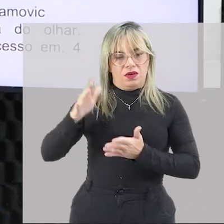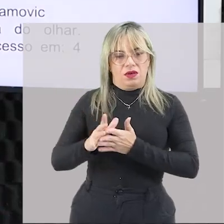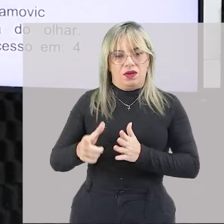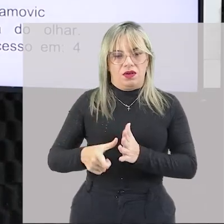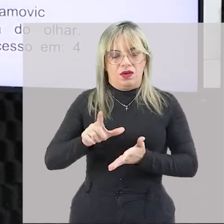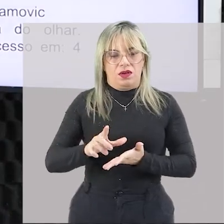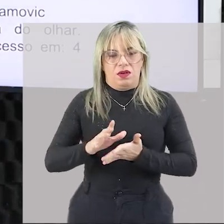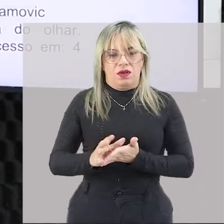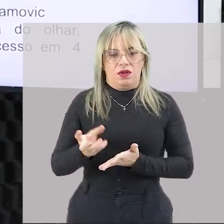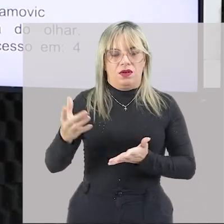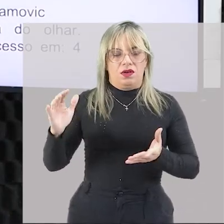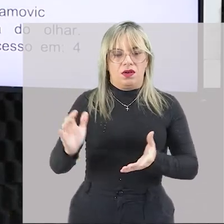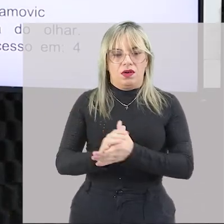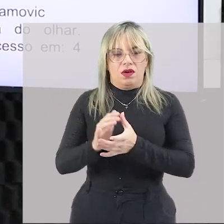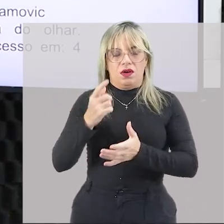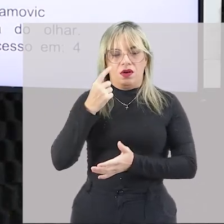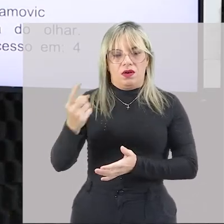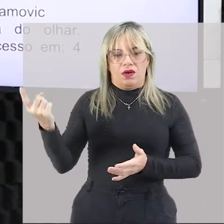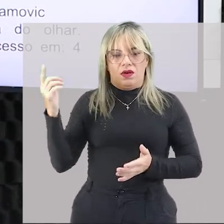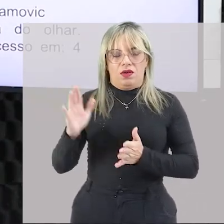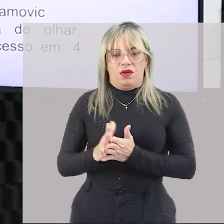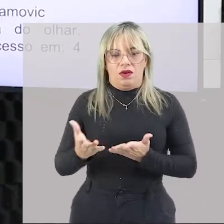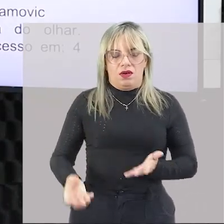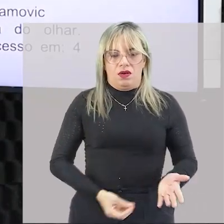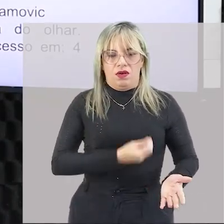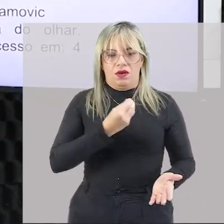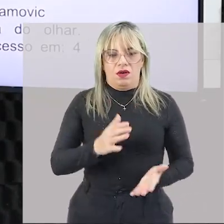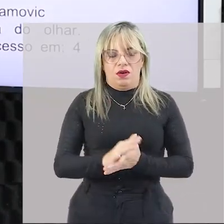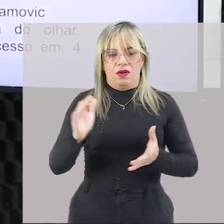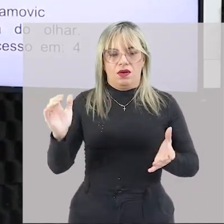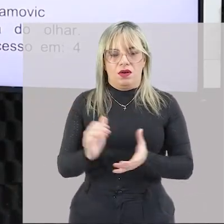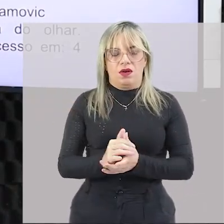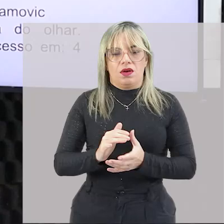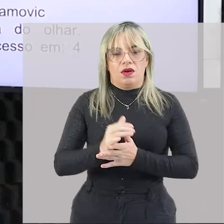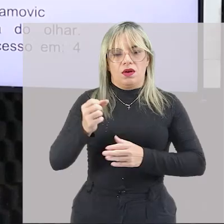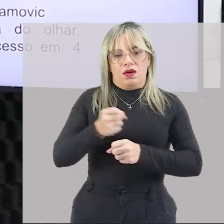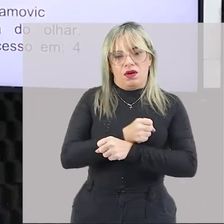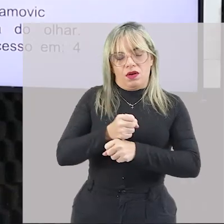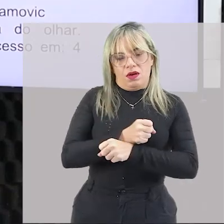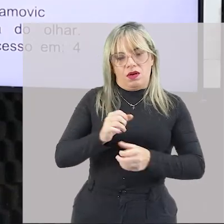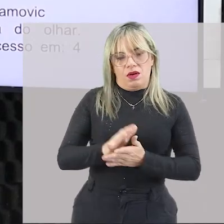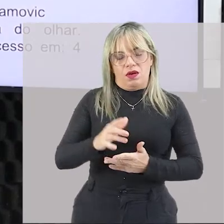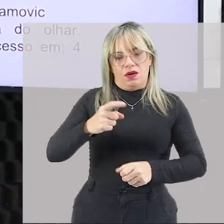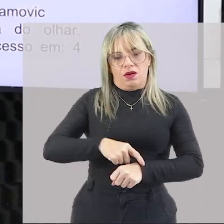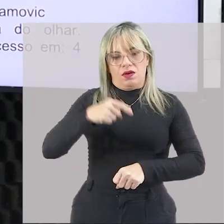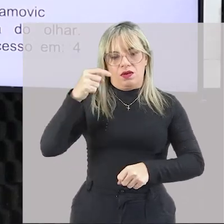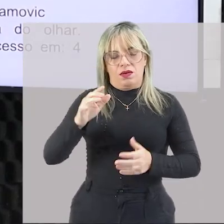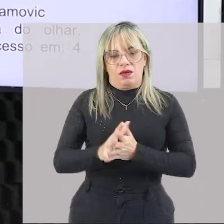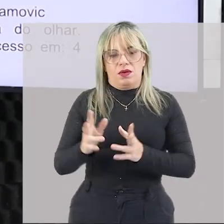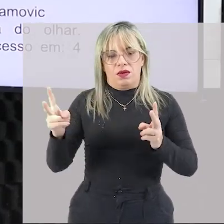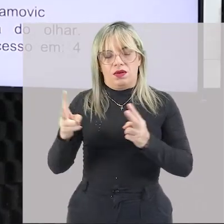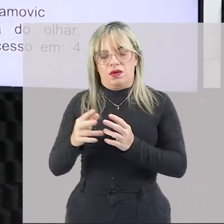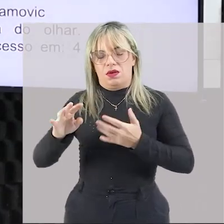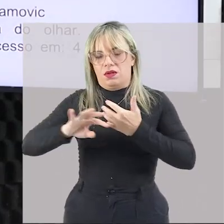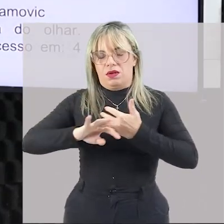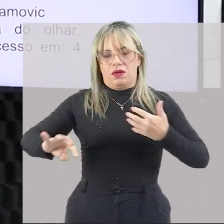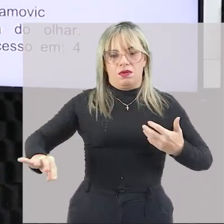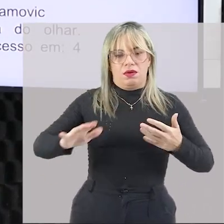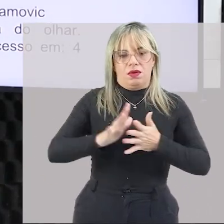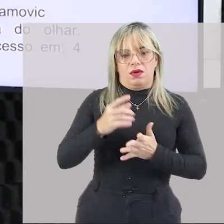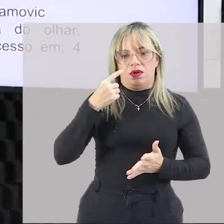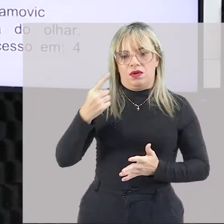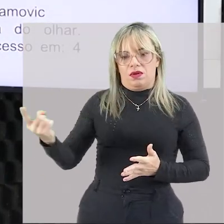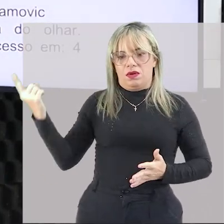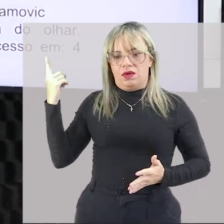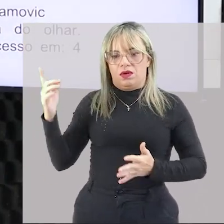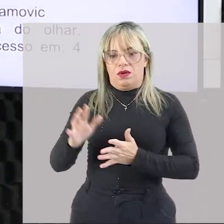da qual ela tinha morado, casado anos, né? E em algum momento eles brigaram e separaram. E aí o marido está lá, o